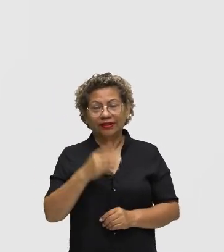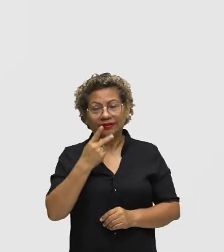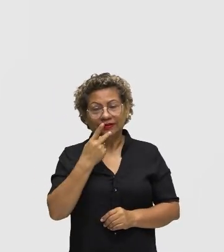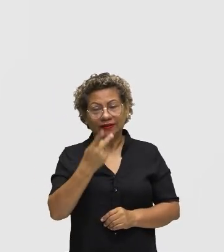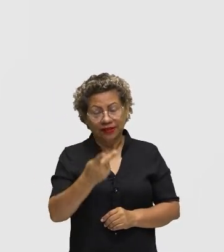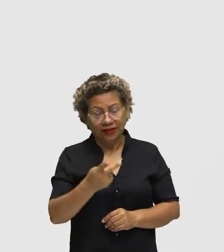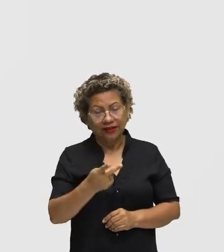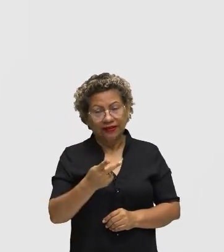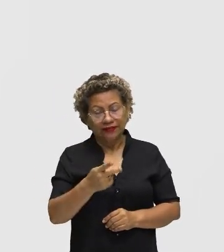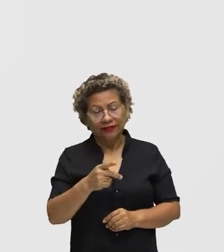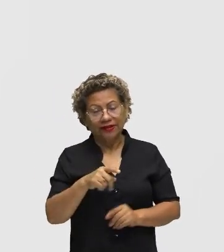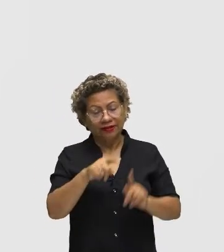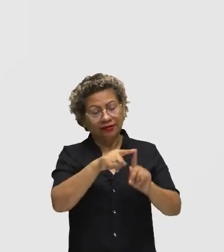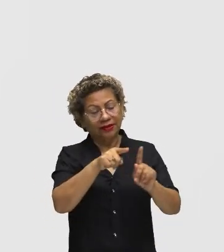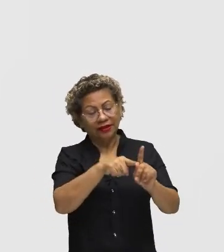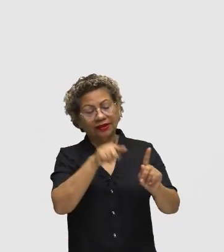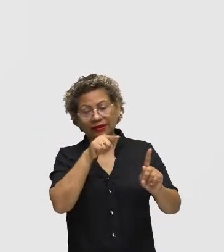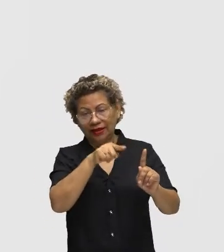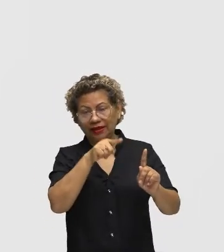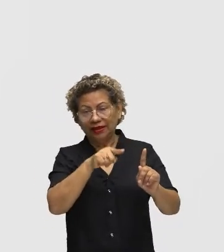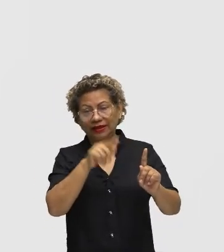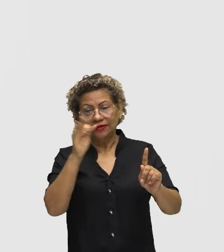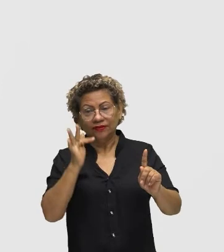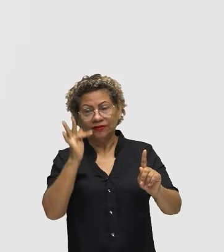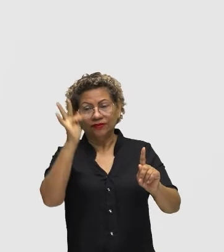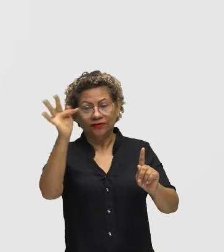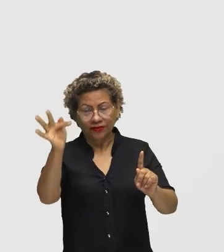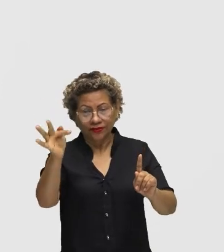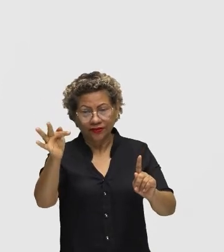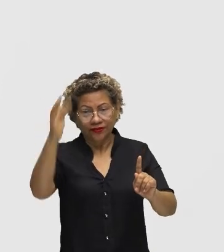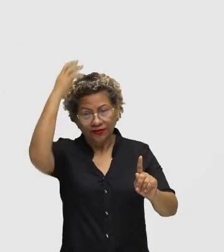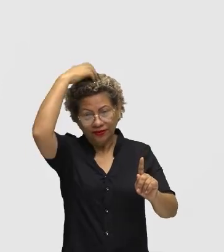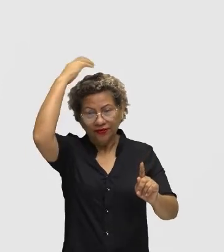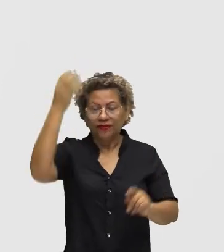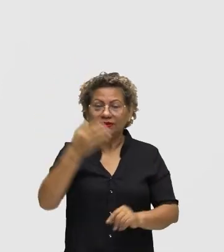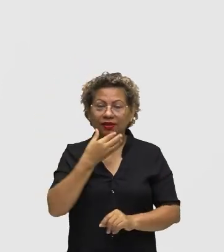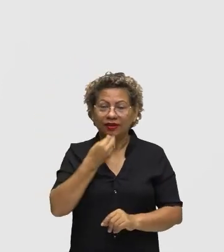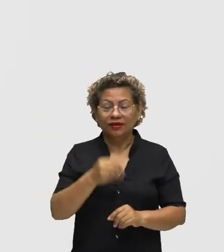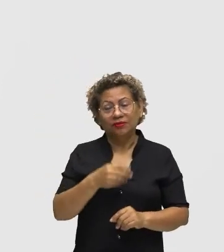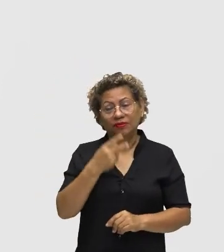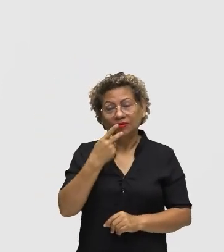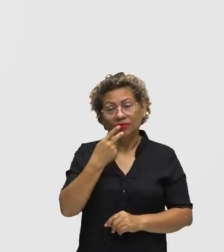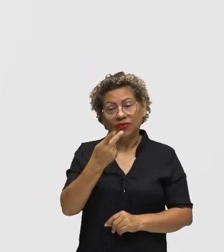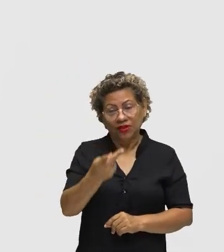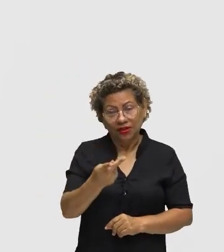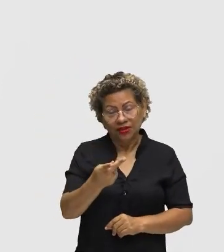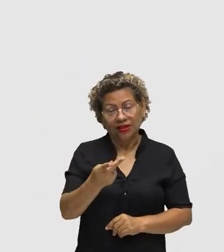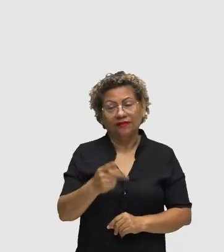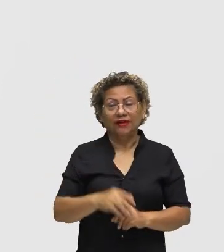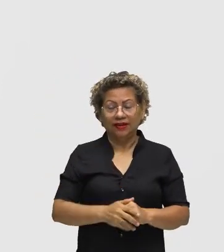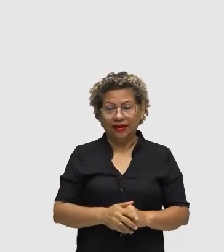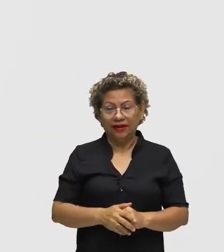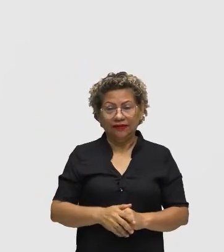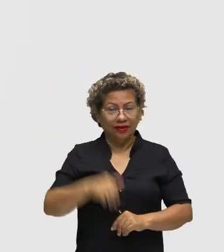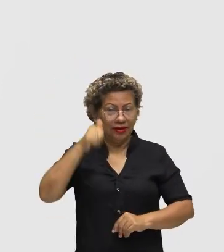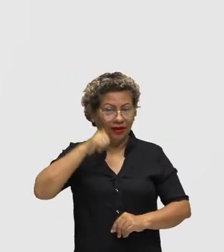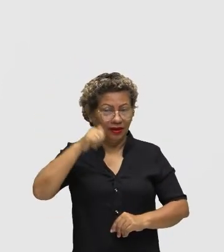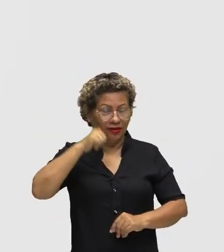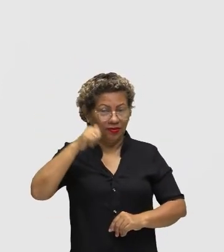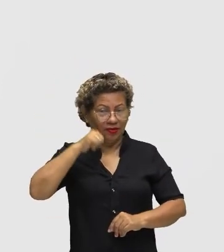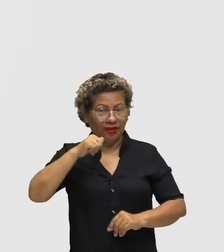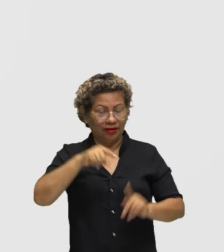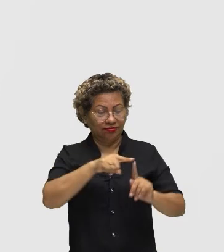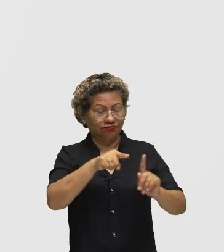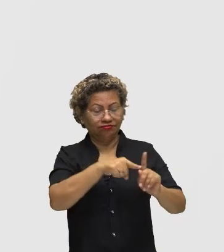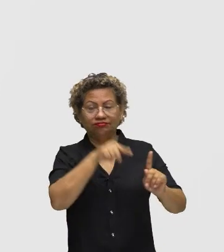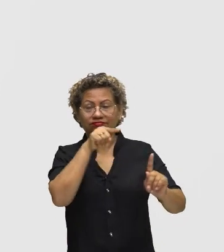rei. E olha só, nessa época dizia-se que elas estavam com o rei na barriga, porque de fato são os herdeiros, não é? E por